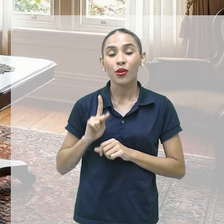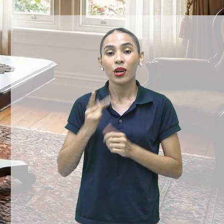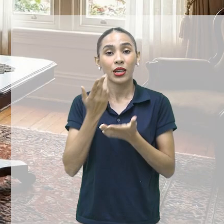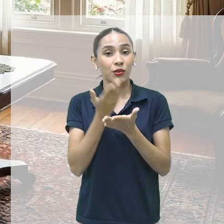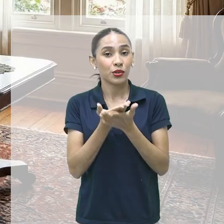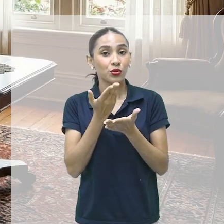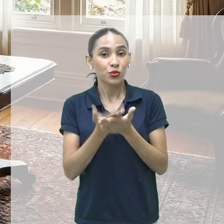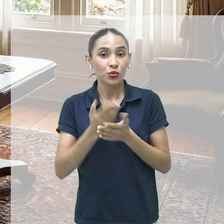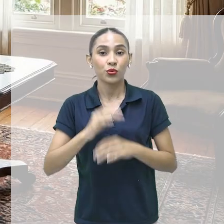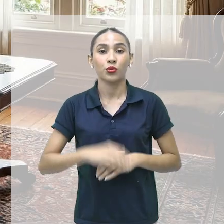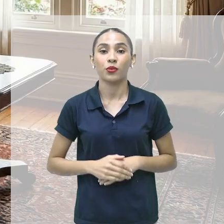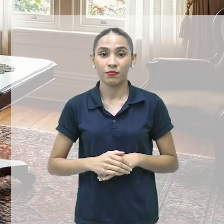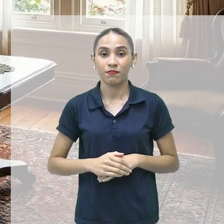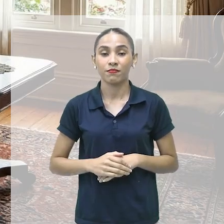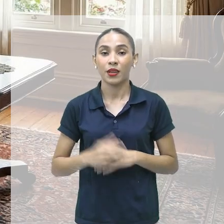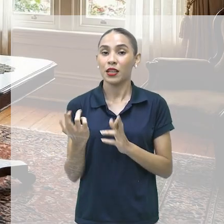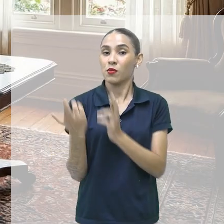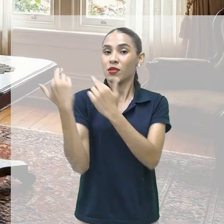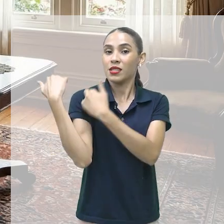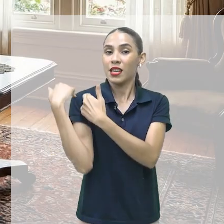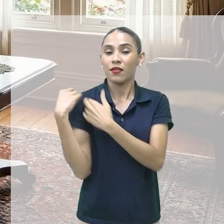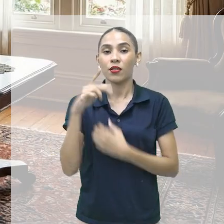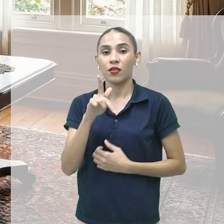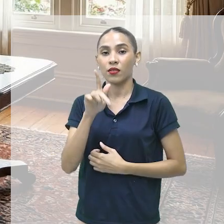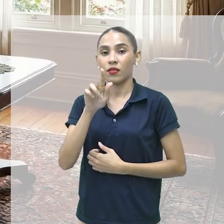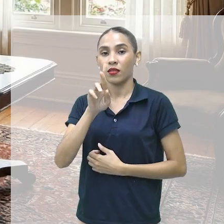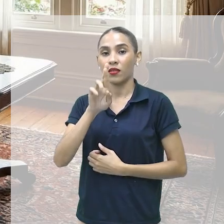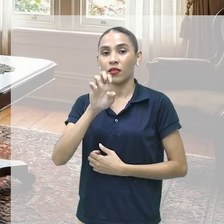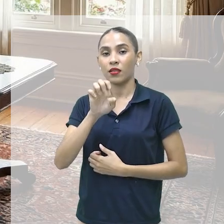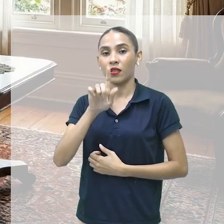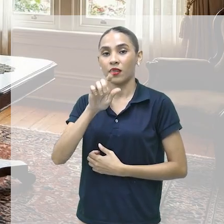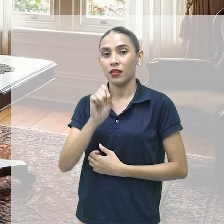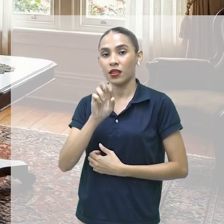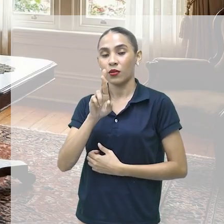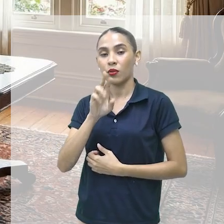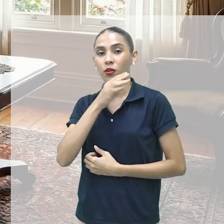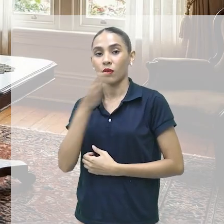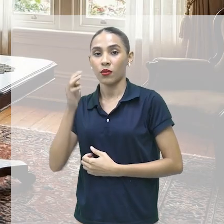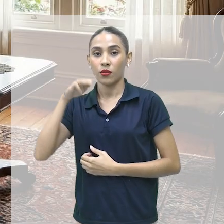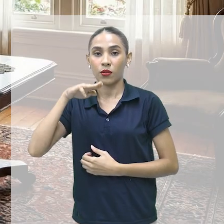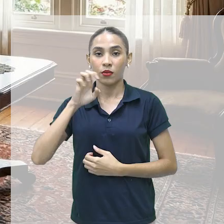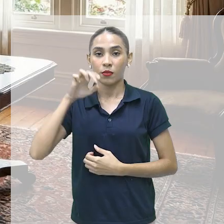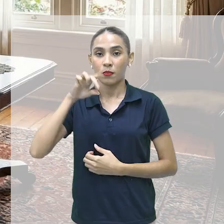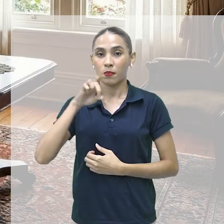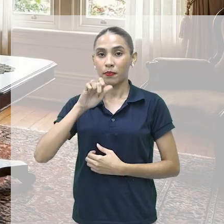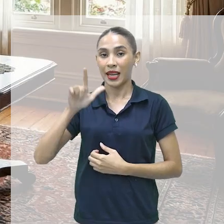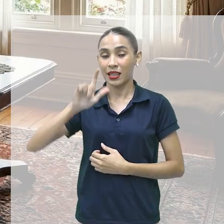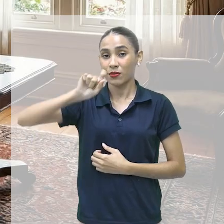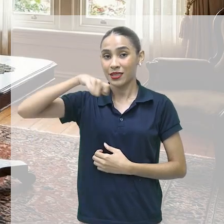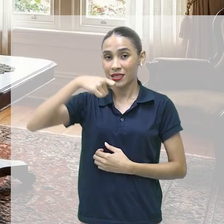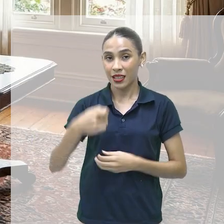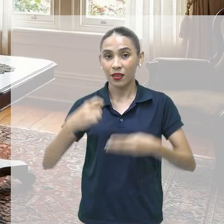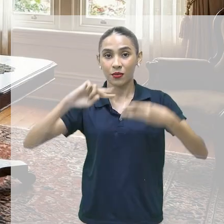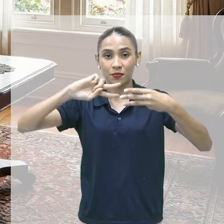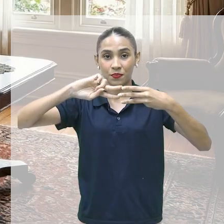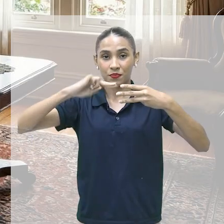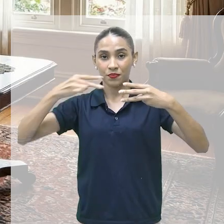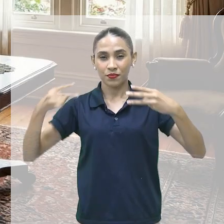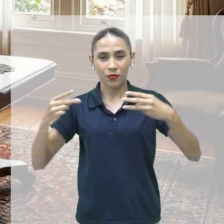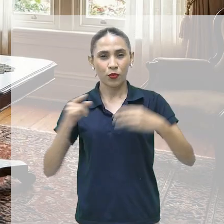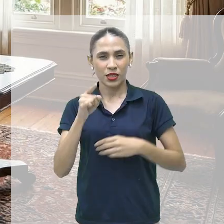foram realizados por Gregor Mendel, né? Vocês sabem quem foi Mendel? A gente sabe ali